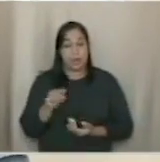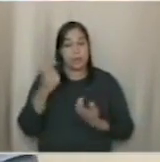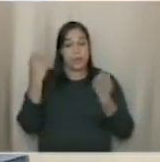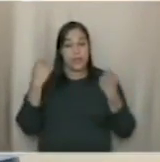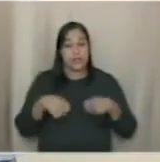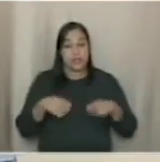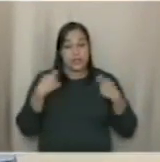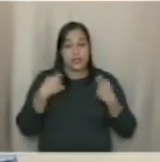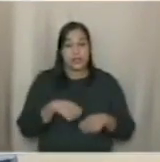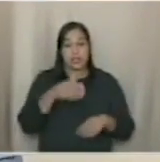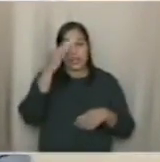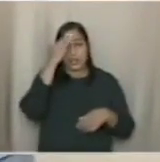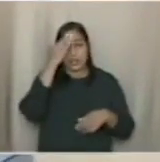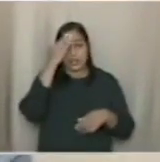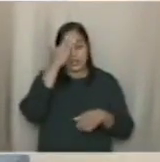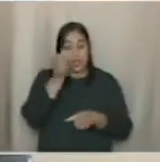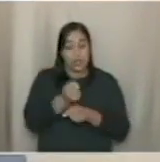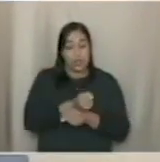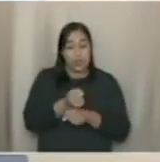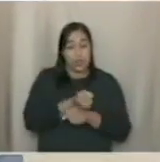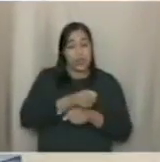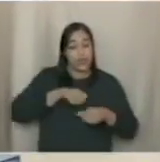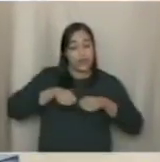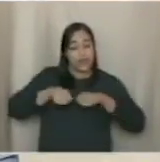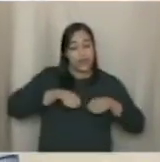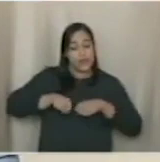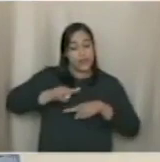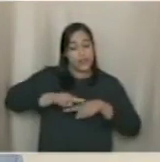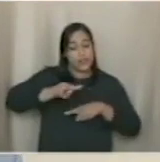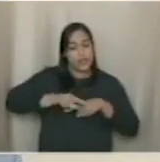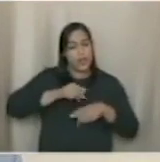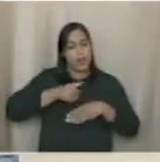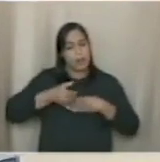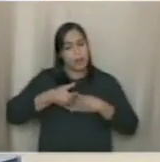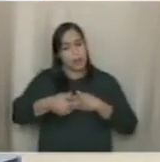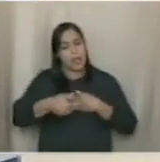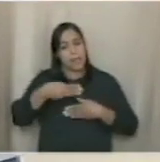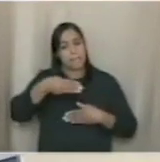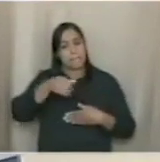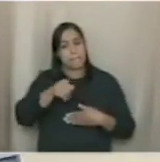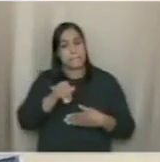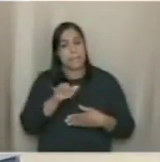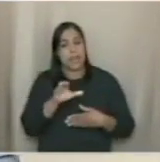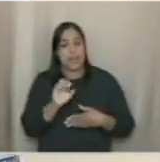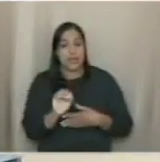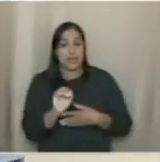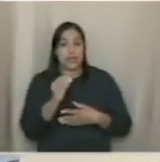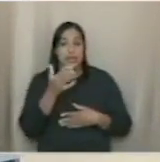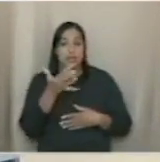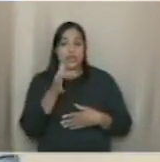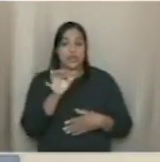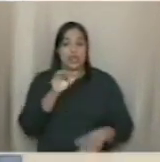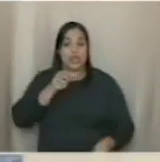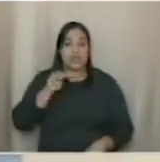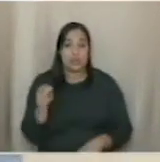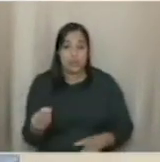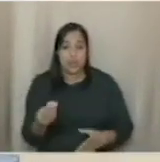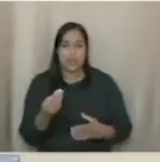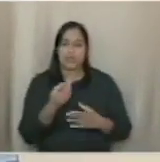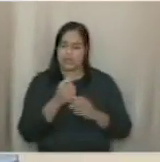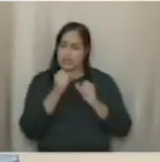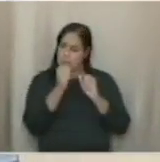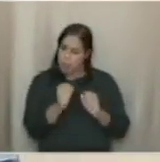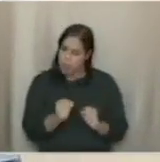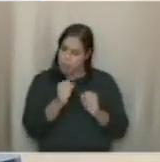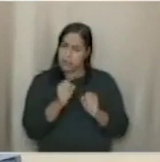ano fiscal ainda está correndo. Estamos ainda em maio. Os 10 milhões do orçamento podem ser executados